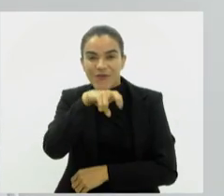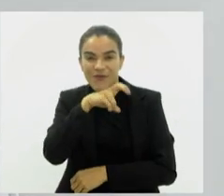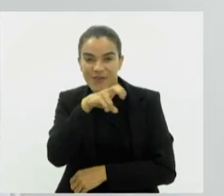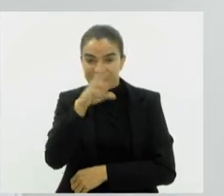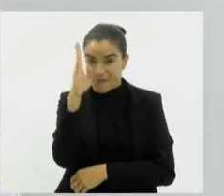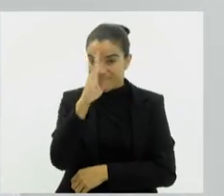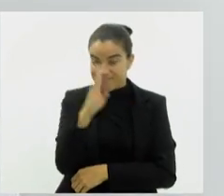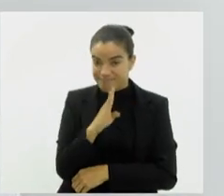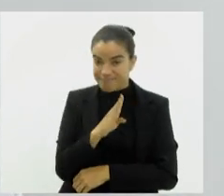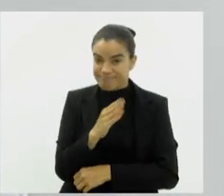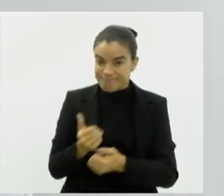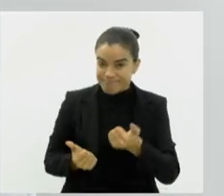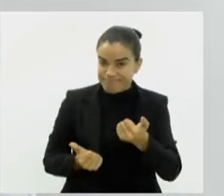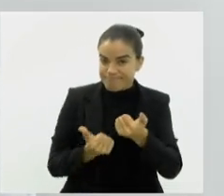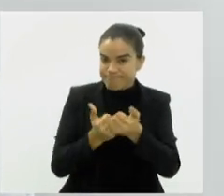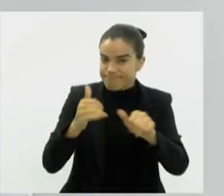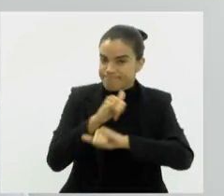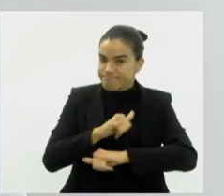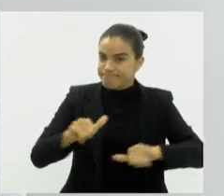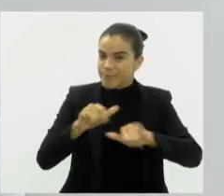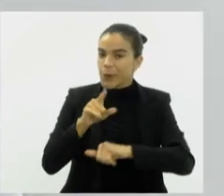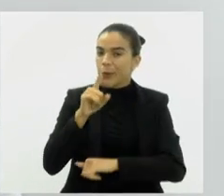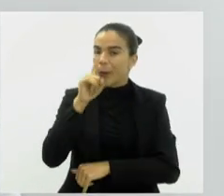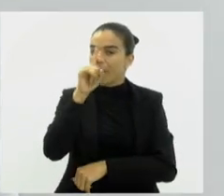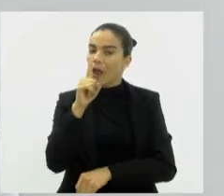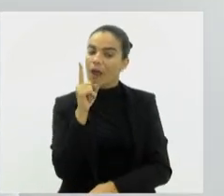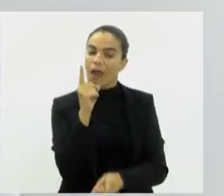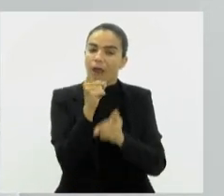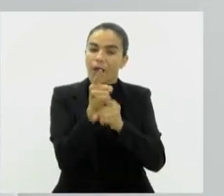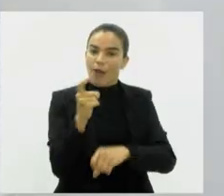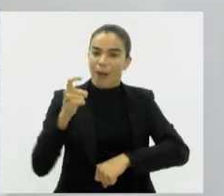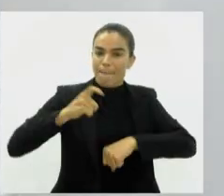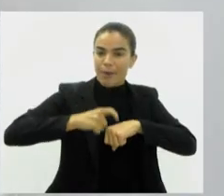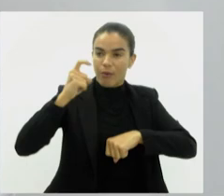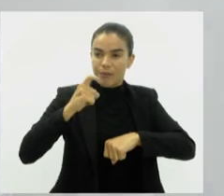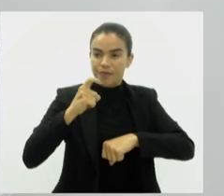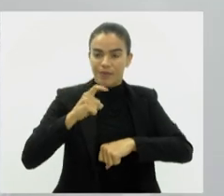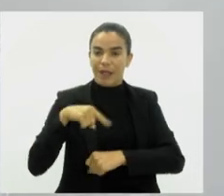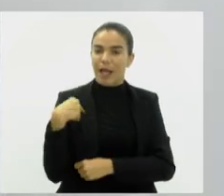Souza, reforça os cuidados e riscos ao encontrar um escorpião.